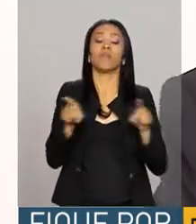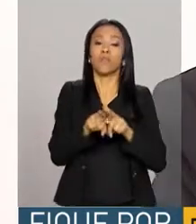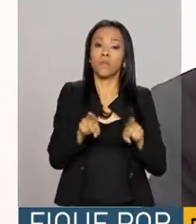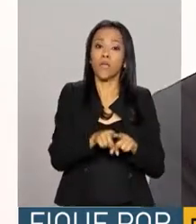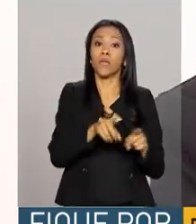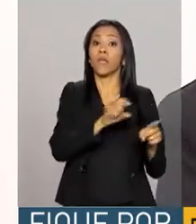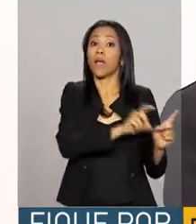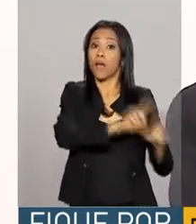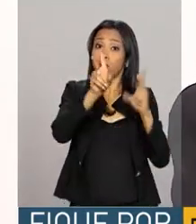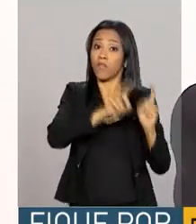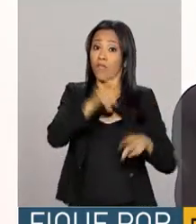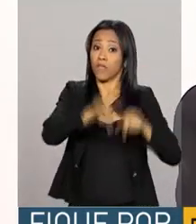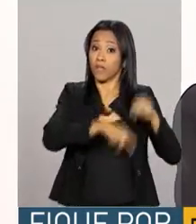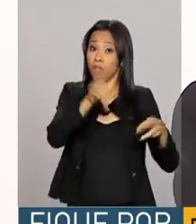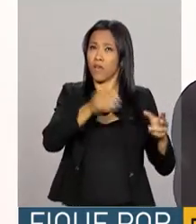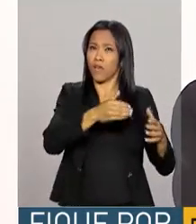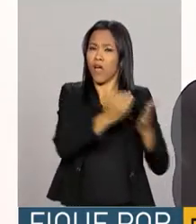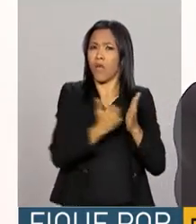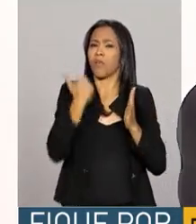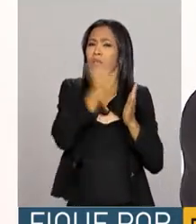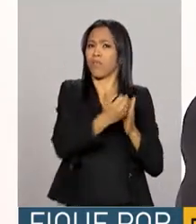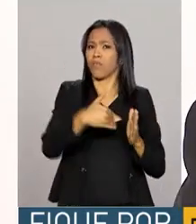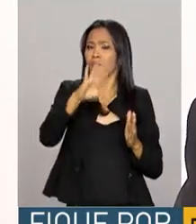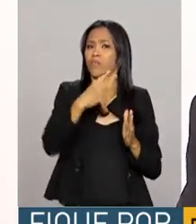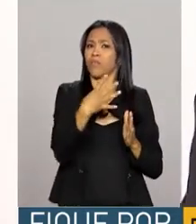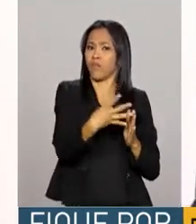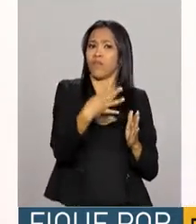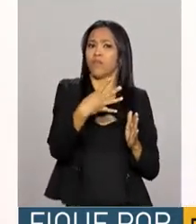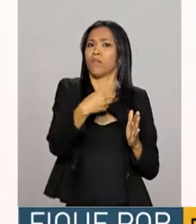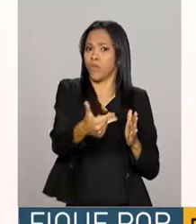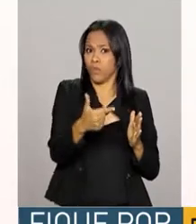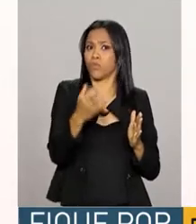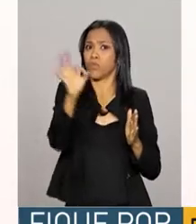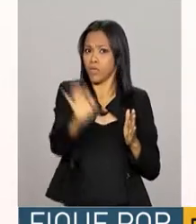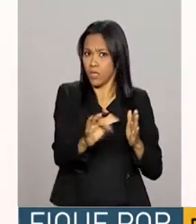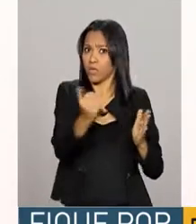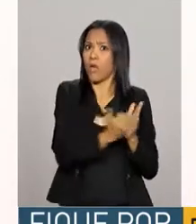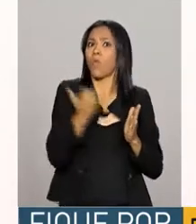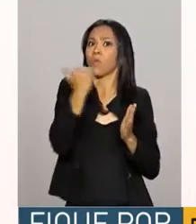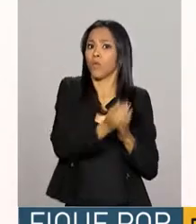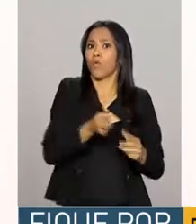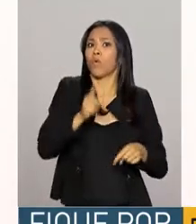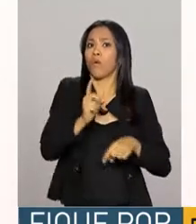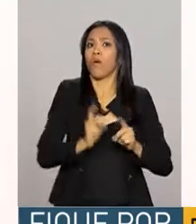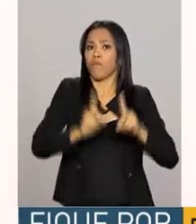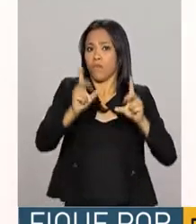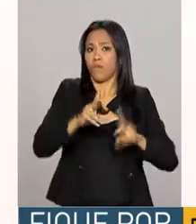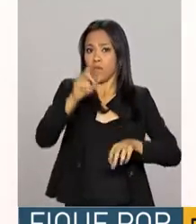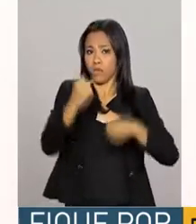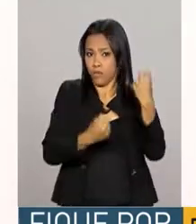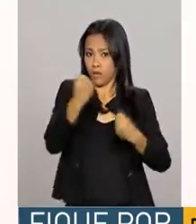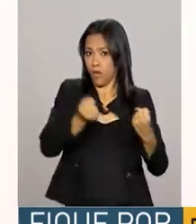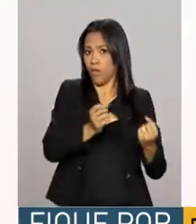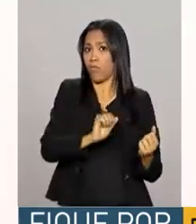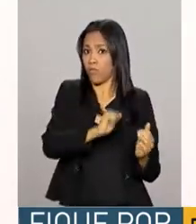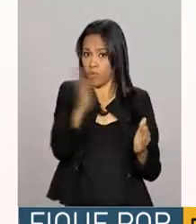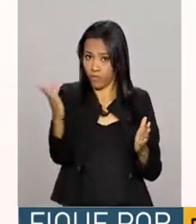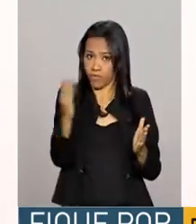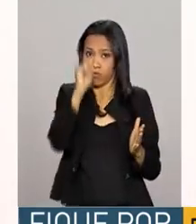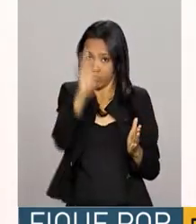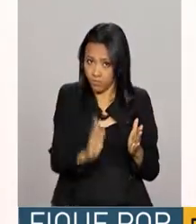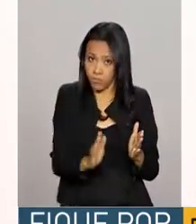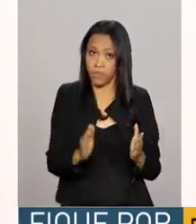veículos cresceram 42% não é isso mas não é 42% crescer e exportação de veículos e neste tópico você